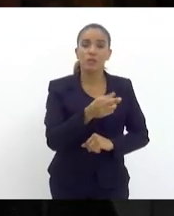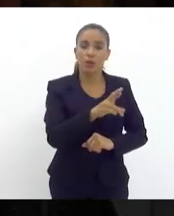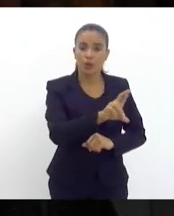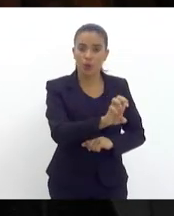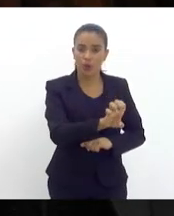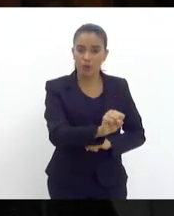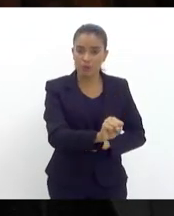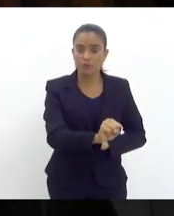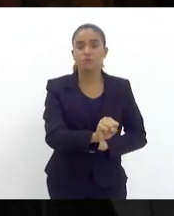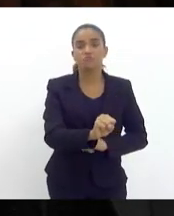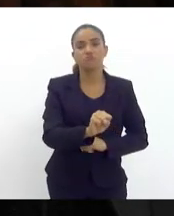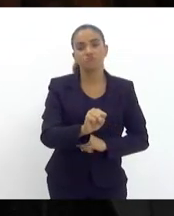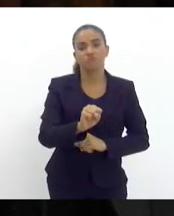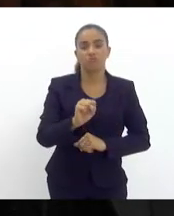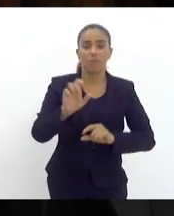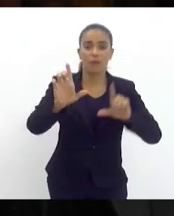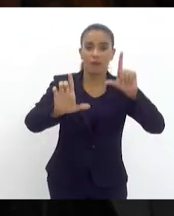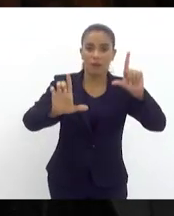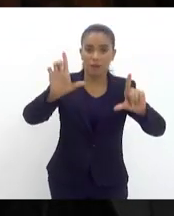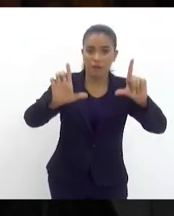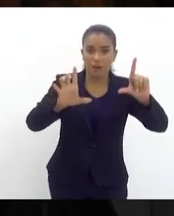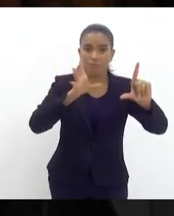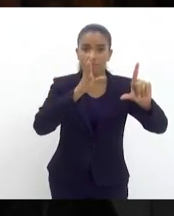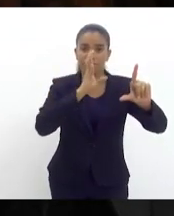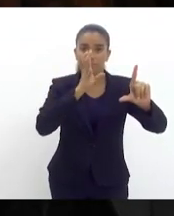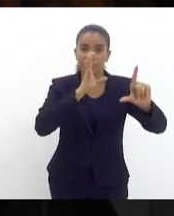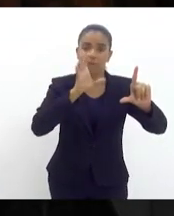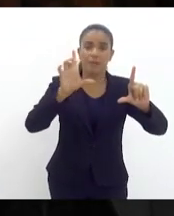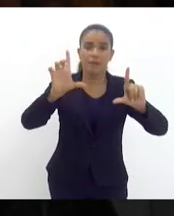telespectadores da TV Alerta